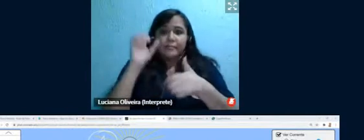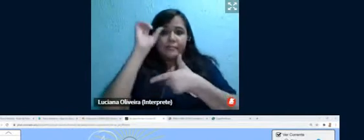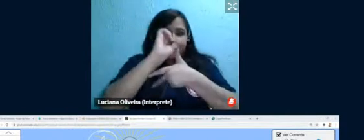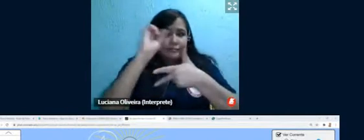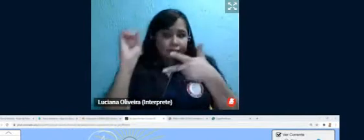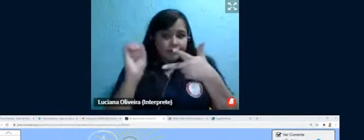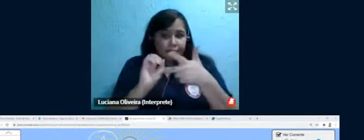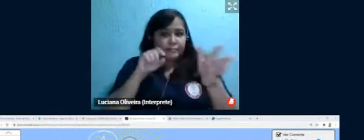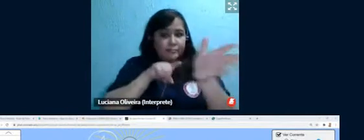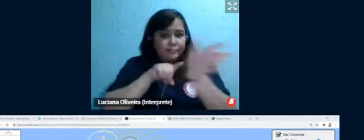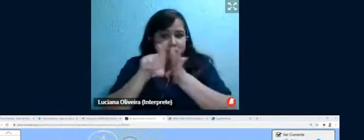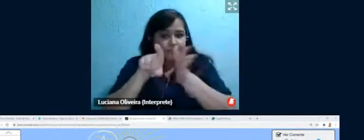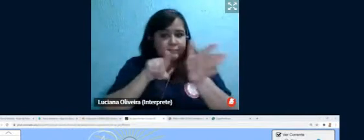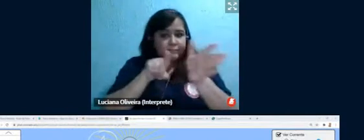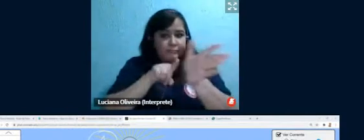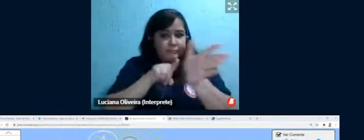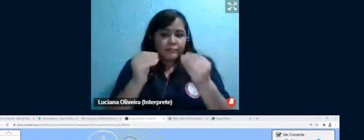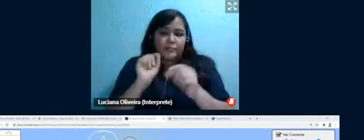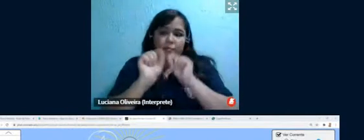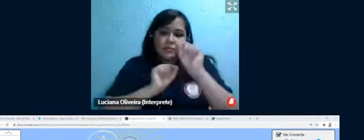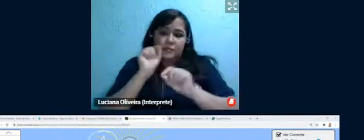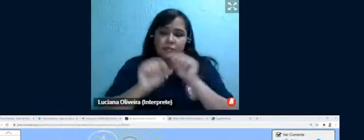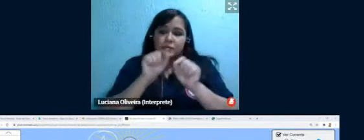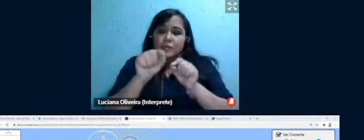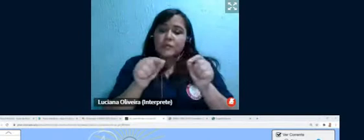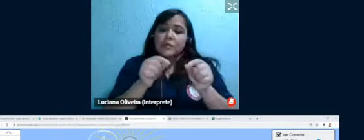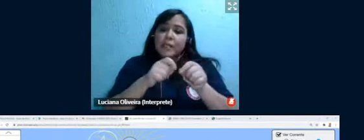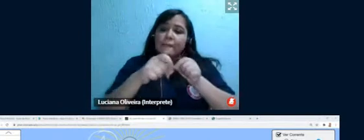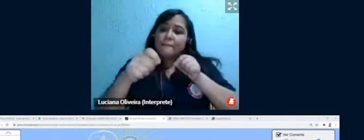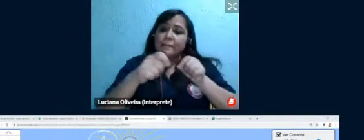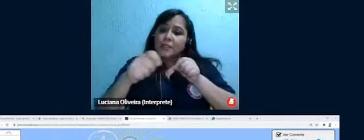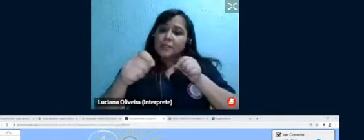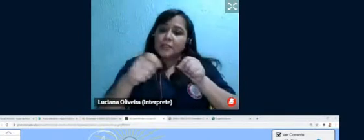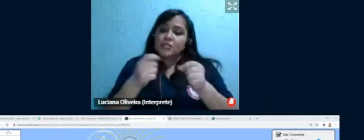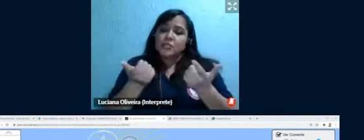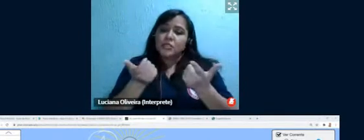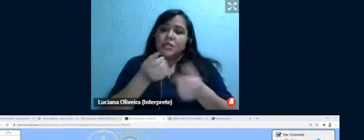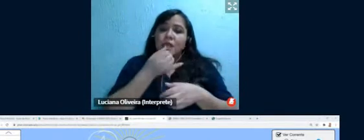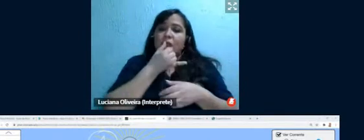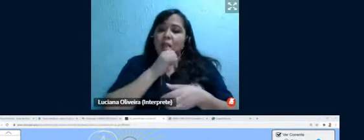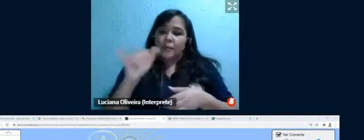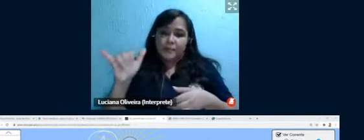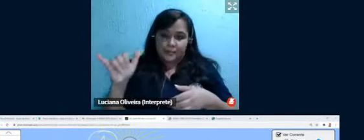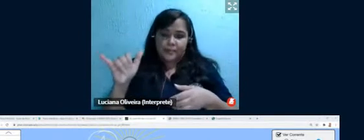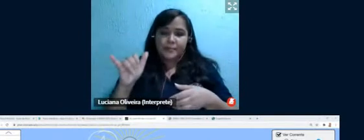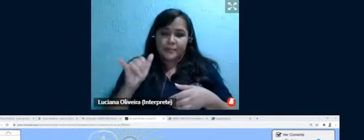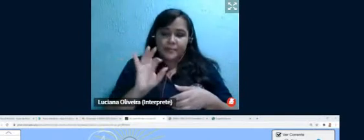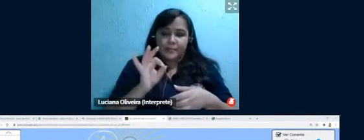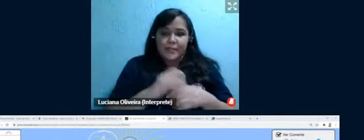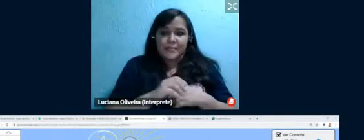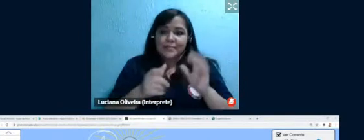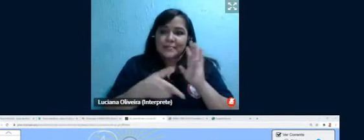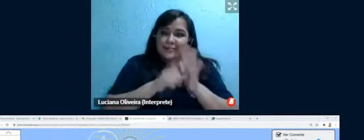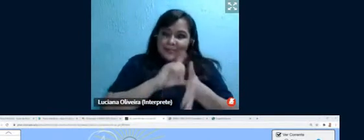é você medir a corrente elétrica. Mas antes de passar para a corrente elétrica, eu quero saber se existem perguntas no bate-papo.